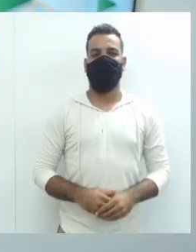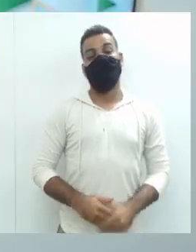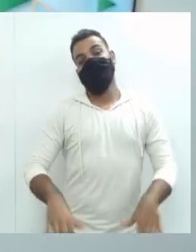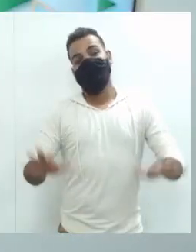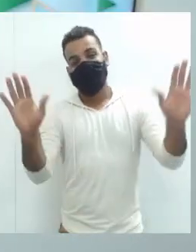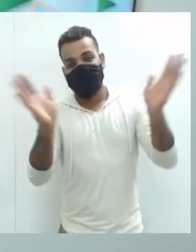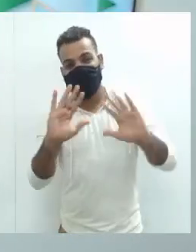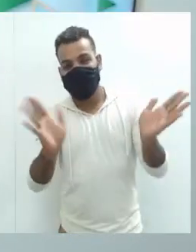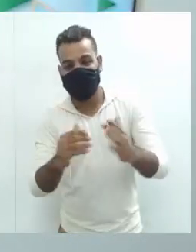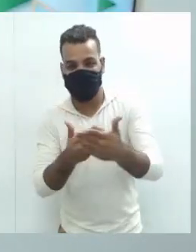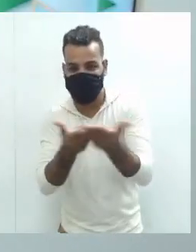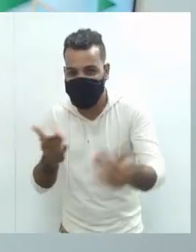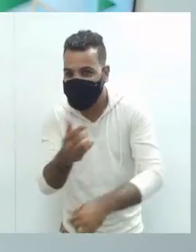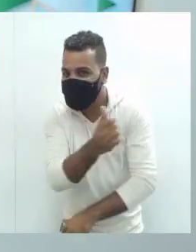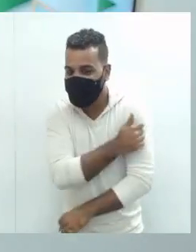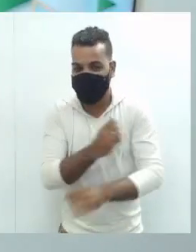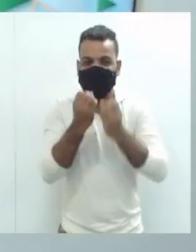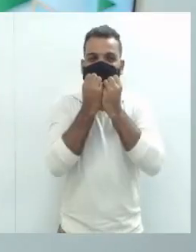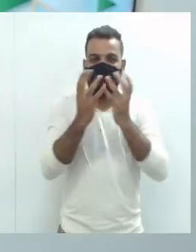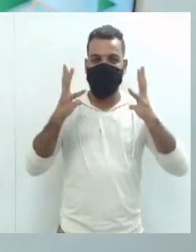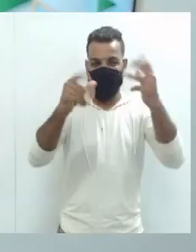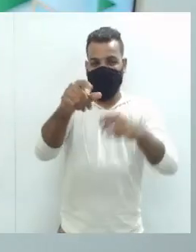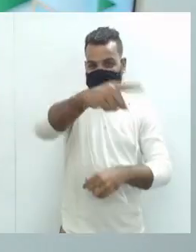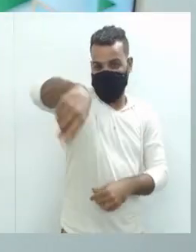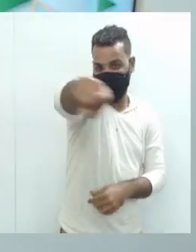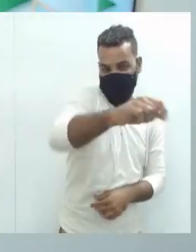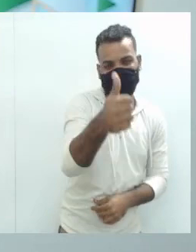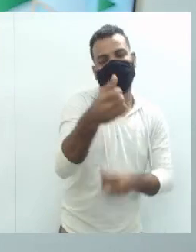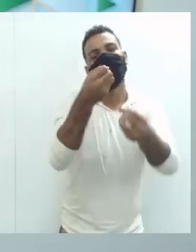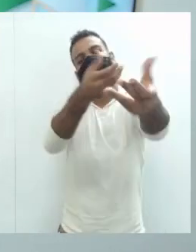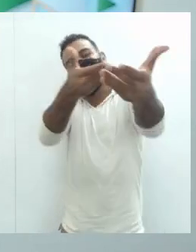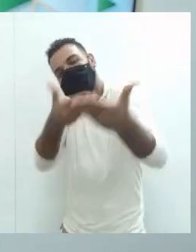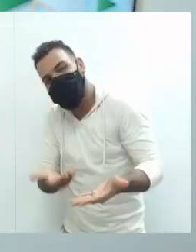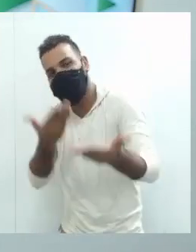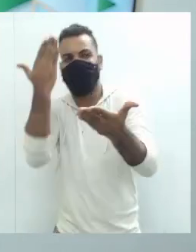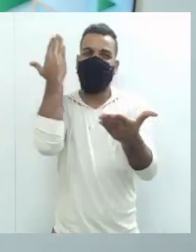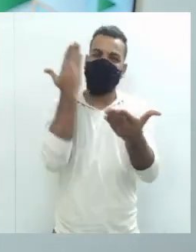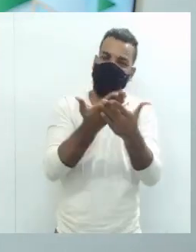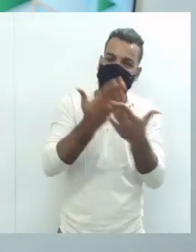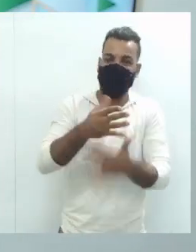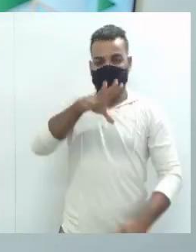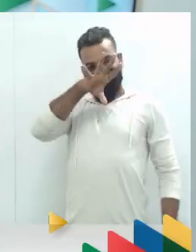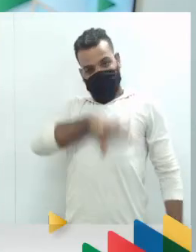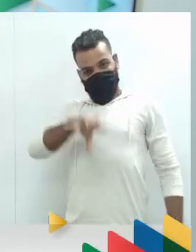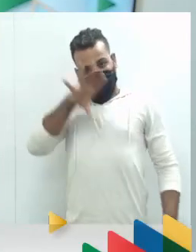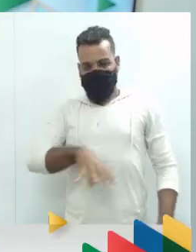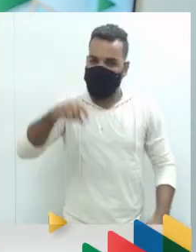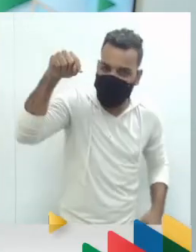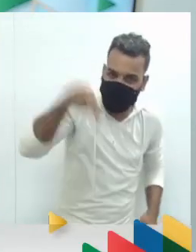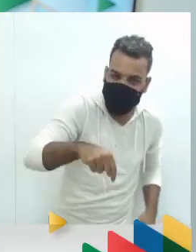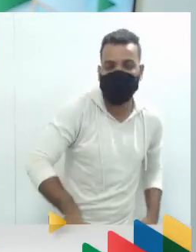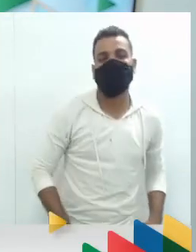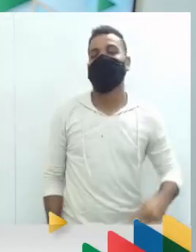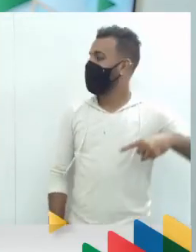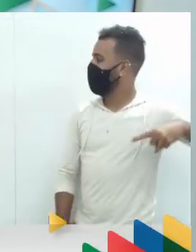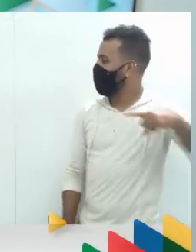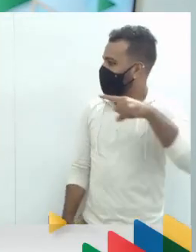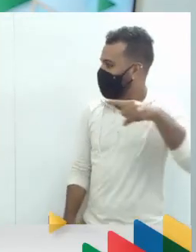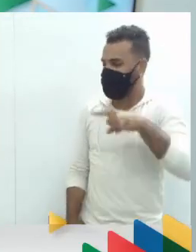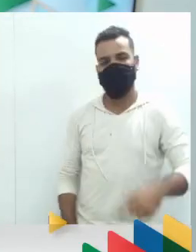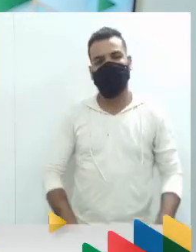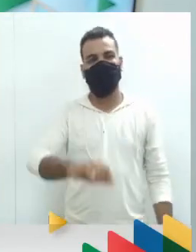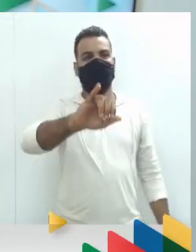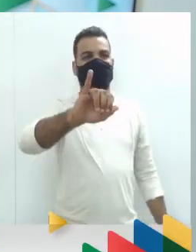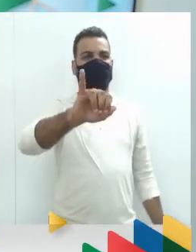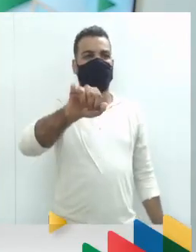Olá, estudantes! Tudo bem com vocês? Sejam bem-vindos a mais uma aula de língua portuguesa. Eu sou o professor